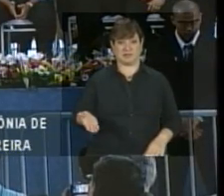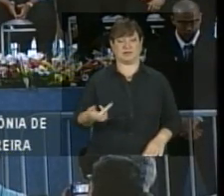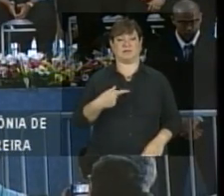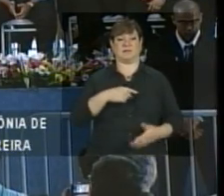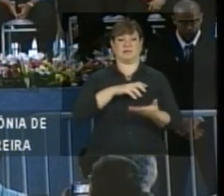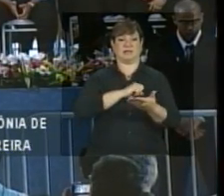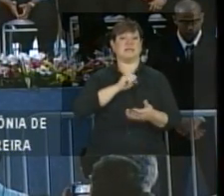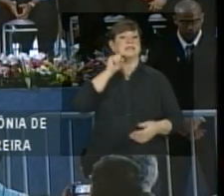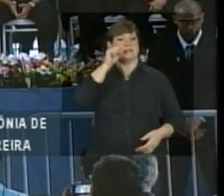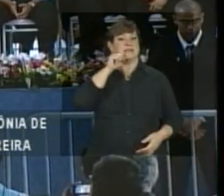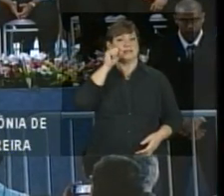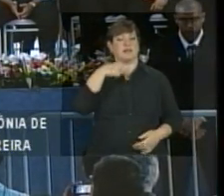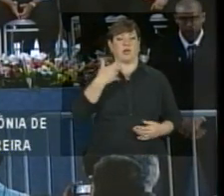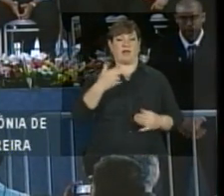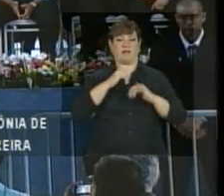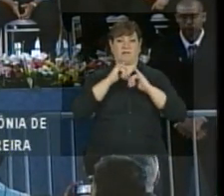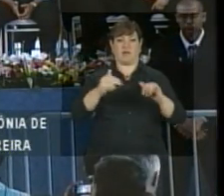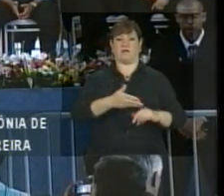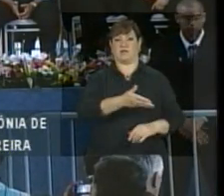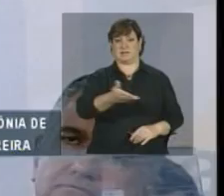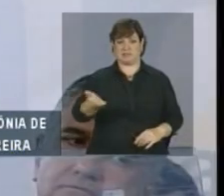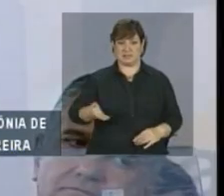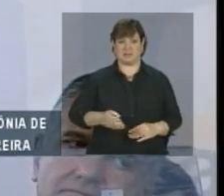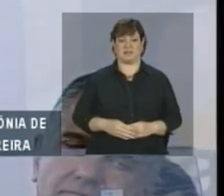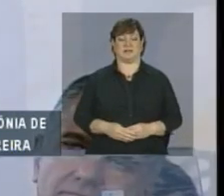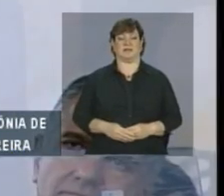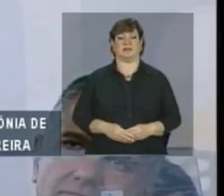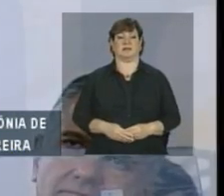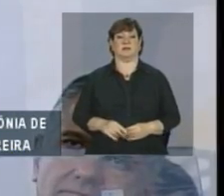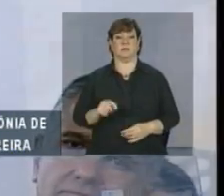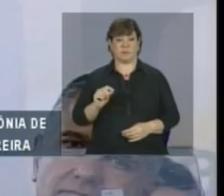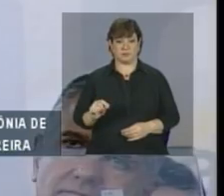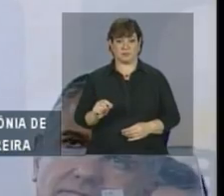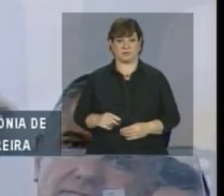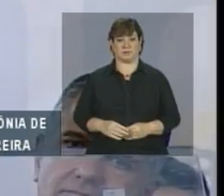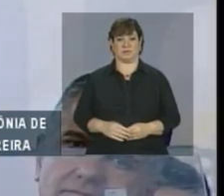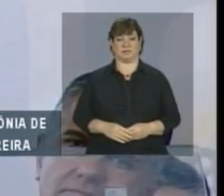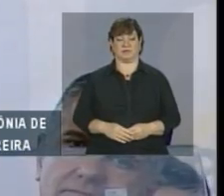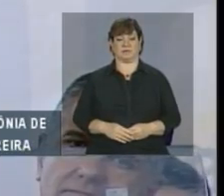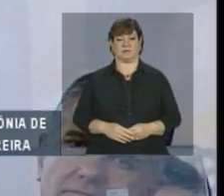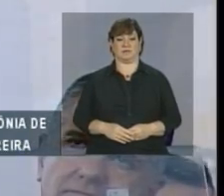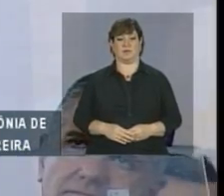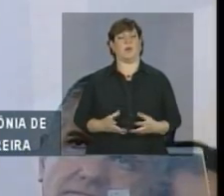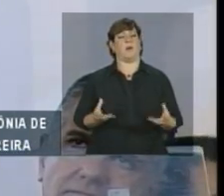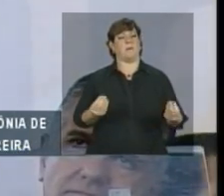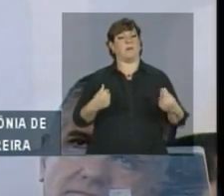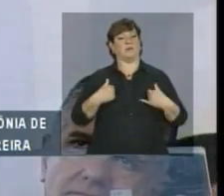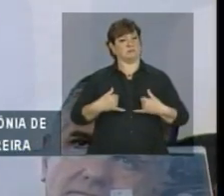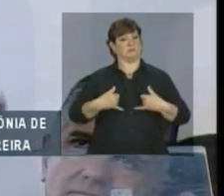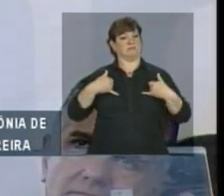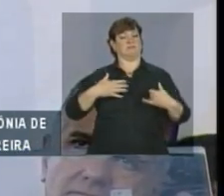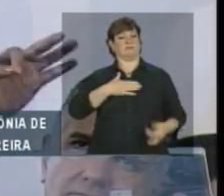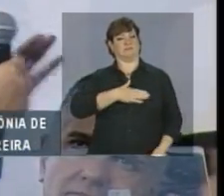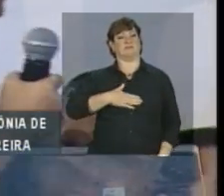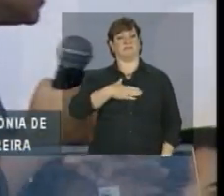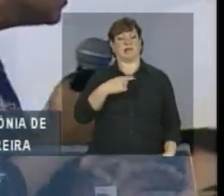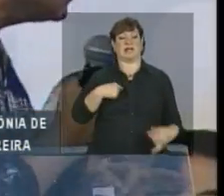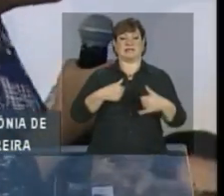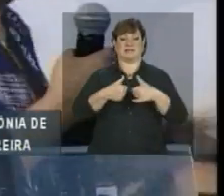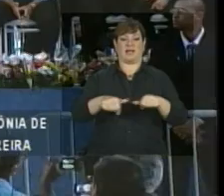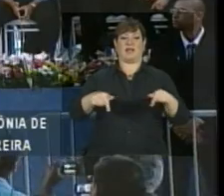querido senador, eu queria dizer para vocês que muito me orgulha estar